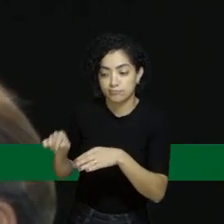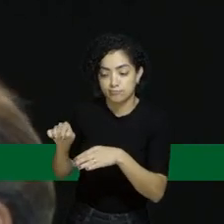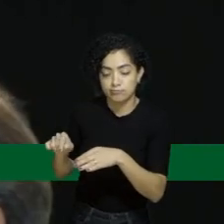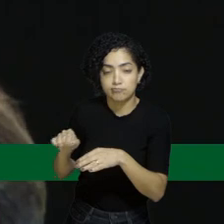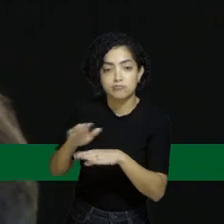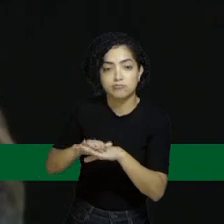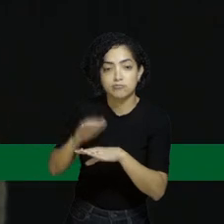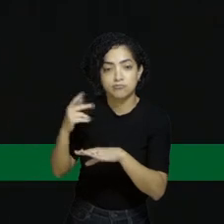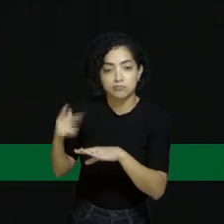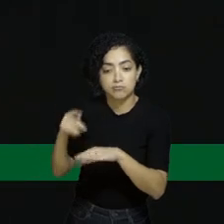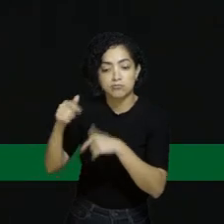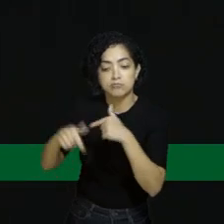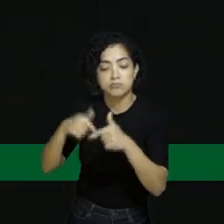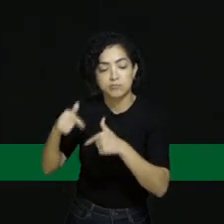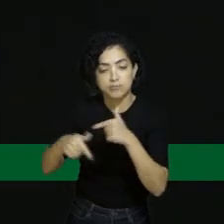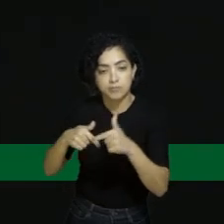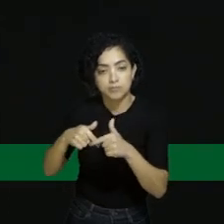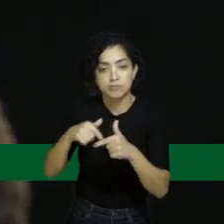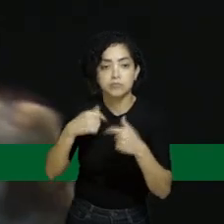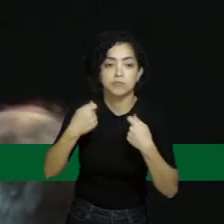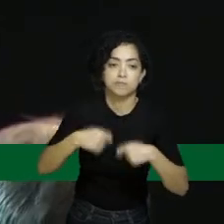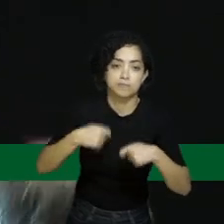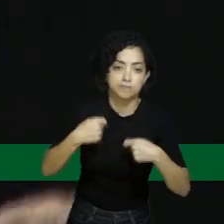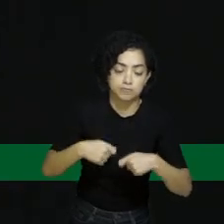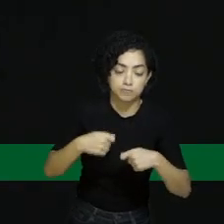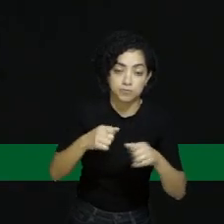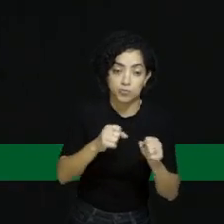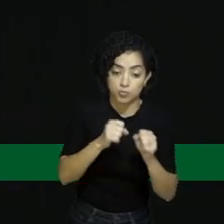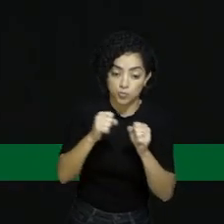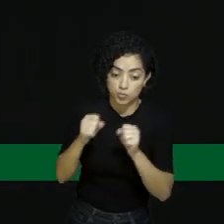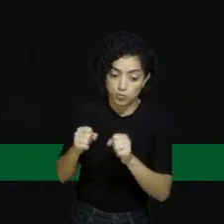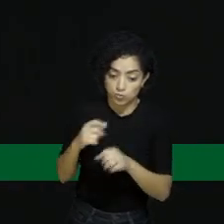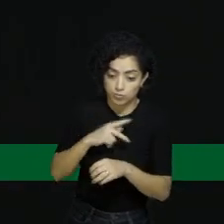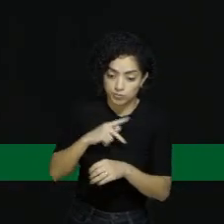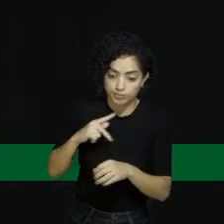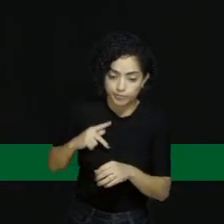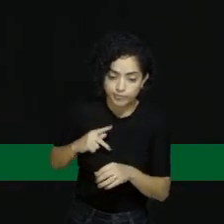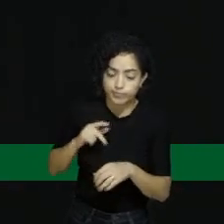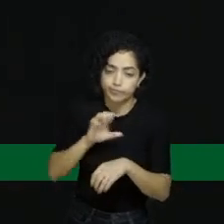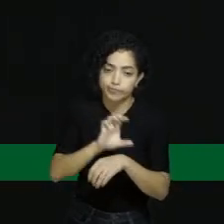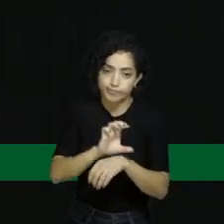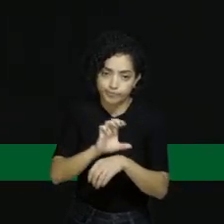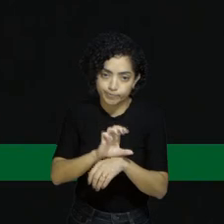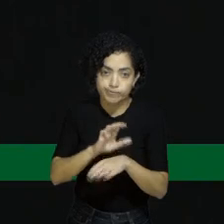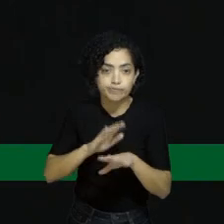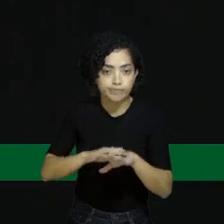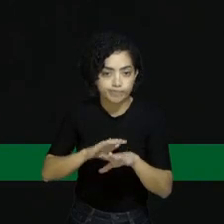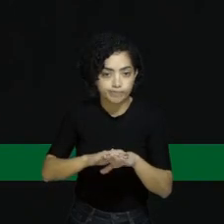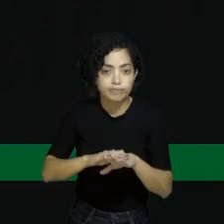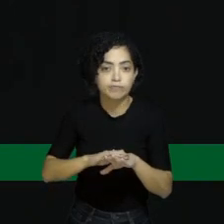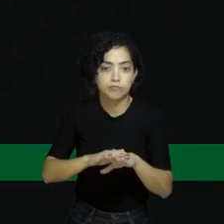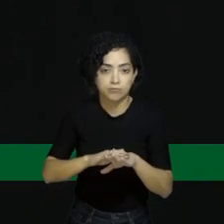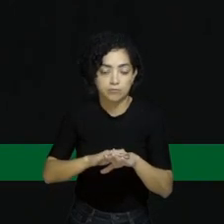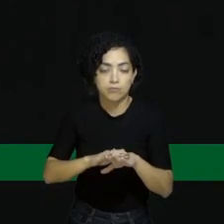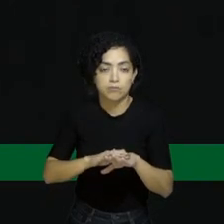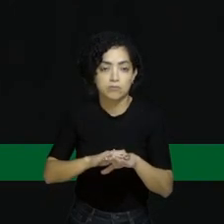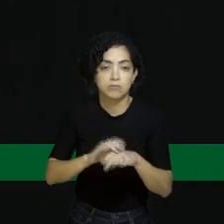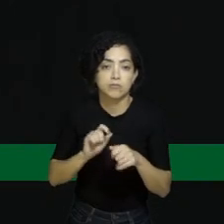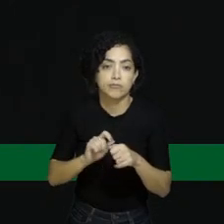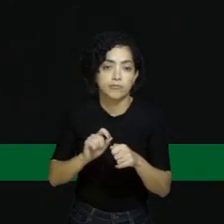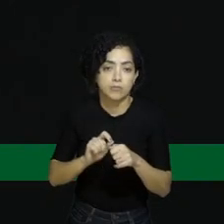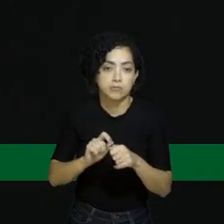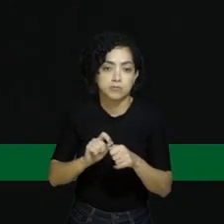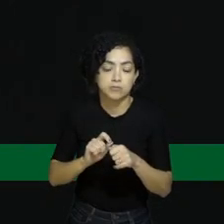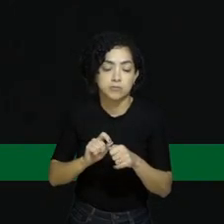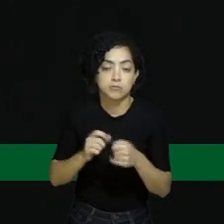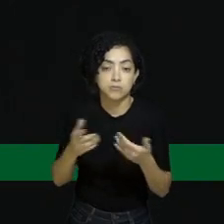a sua parte e é preciso que o poder público estadual também faça a sua parte nesse quesito. Por isso